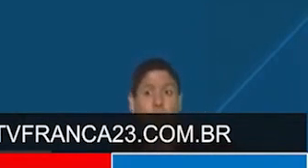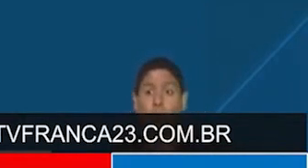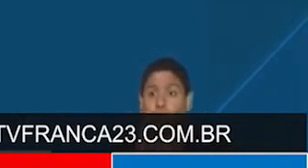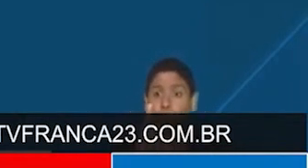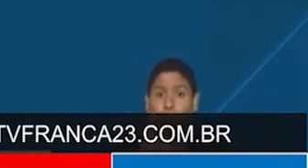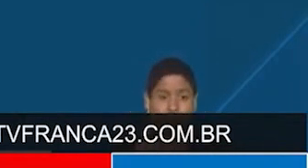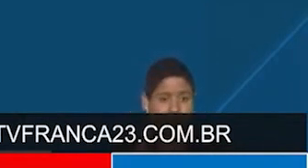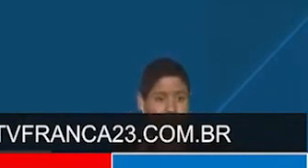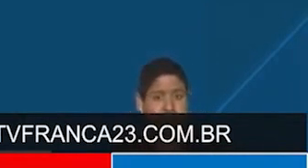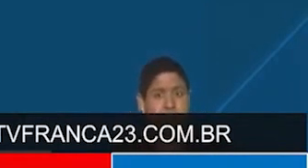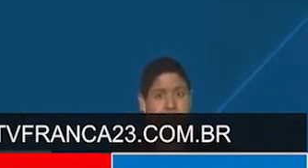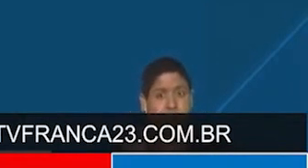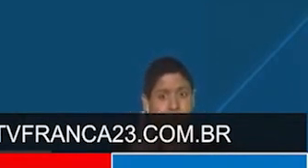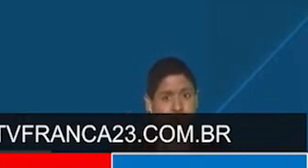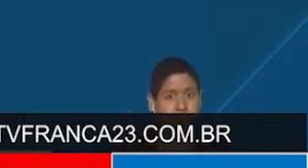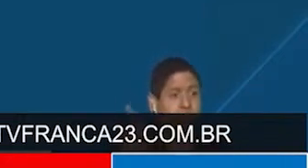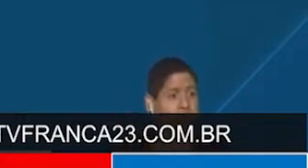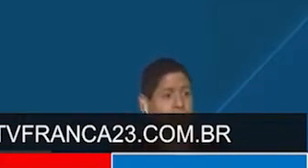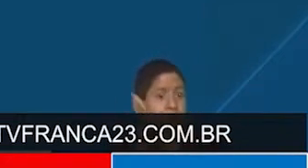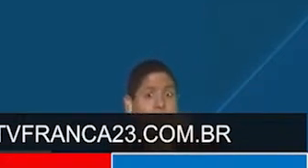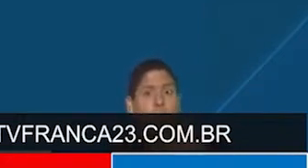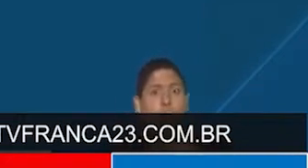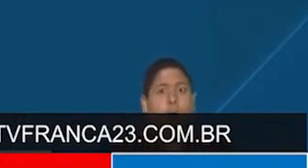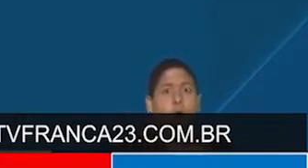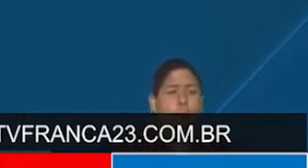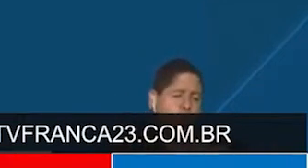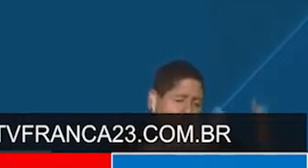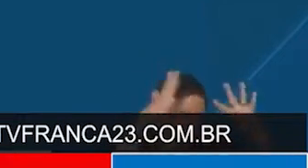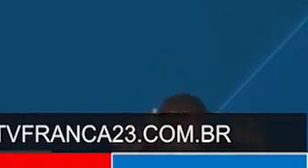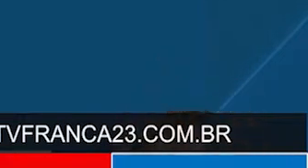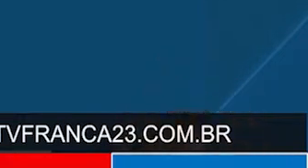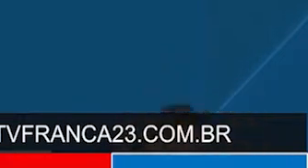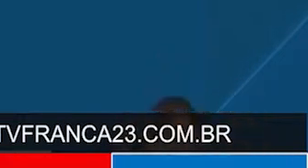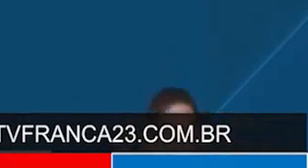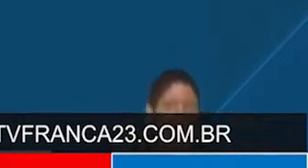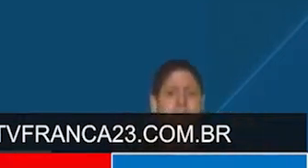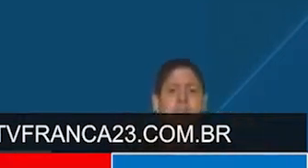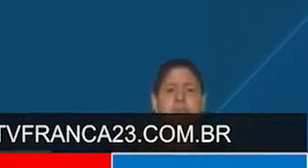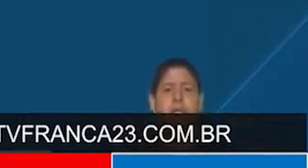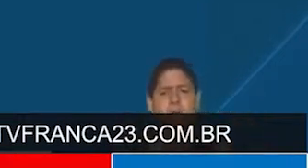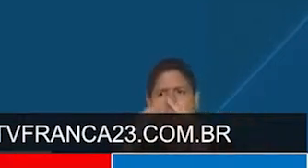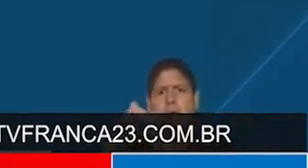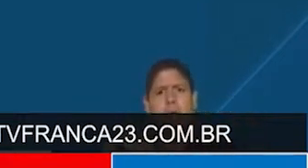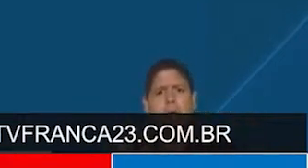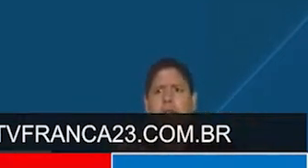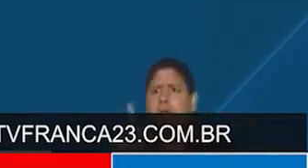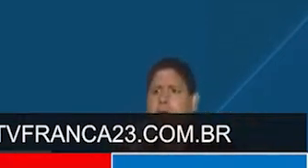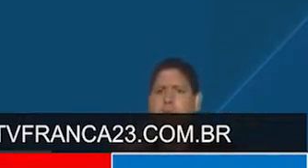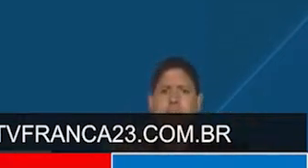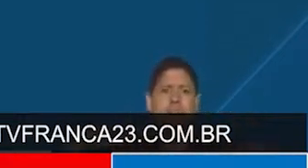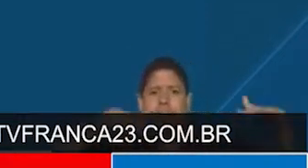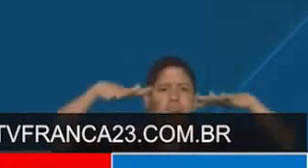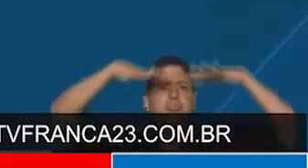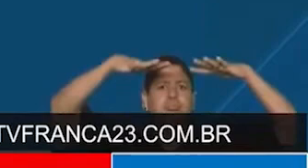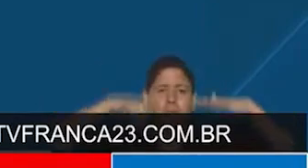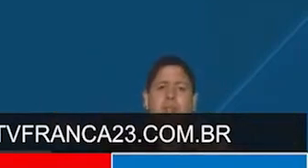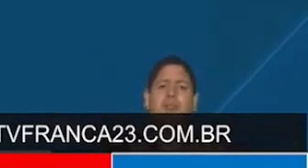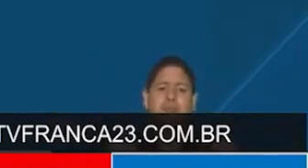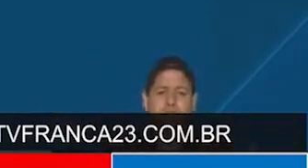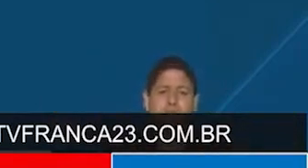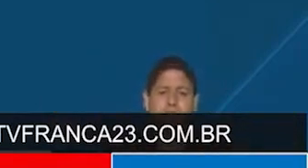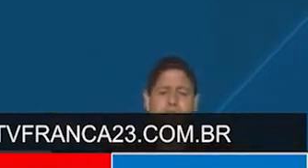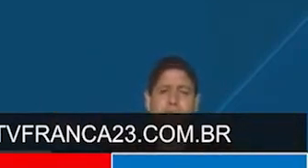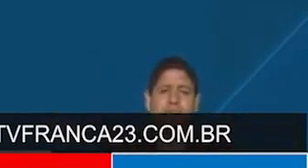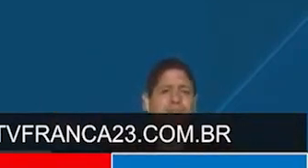de 2 anos foi resgatada depois de horas sob os escombros. Várias casas ficaram cobertas pelo nível da água.